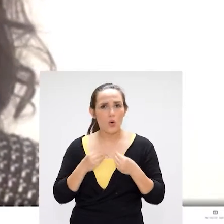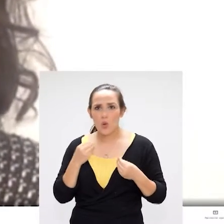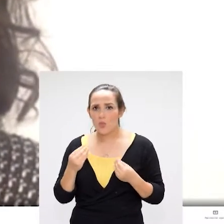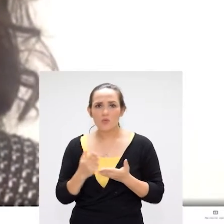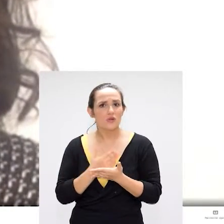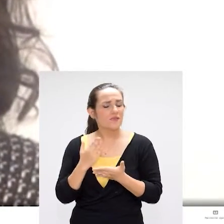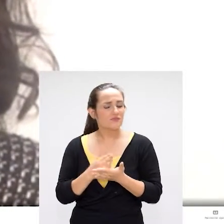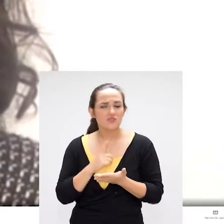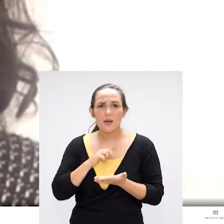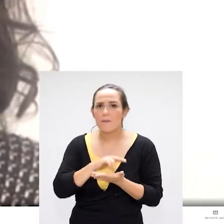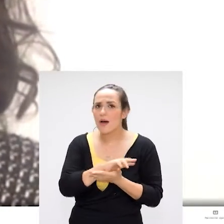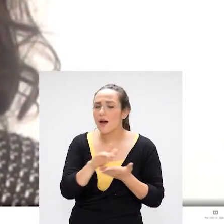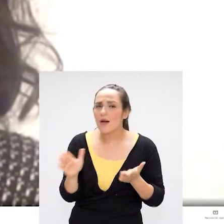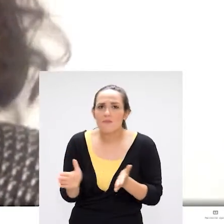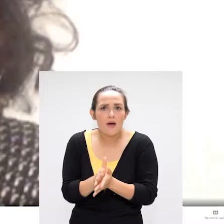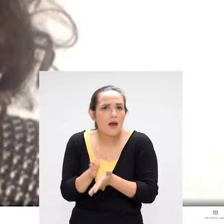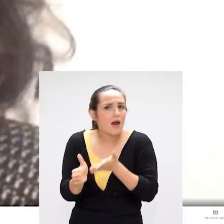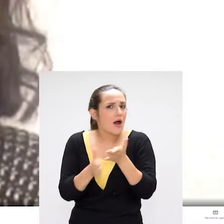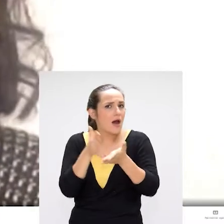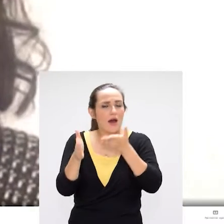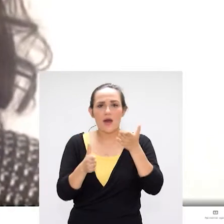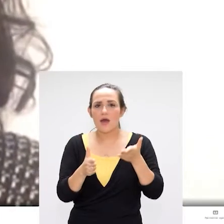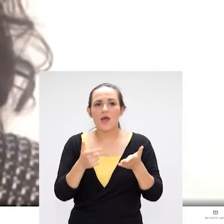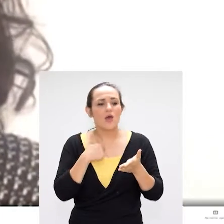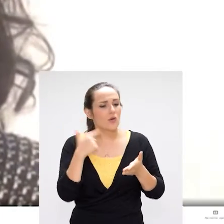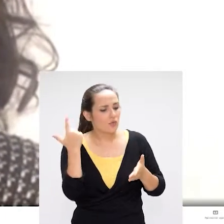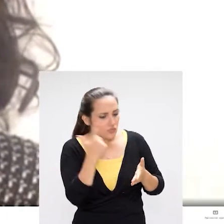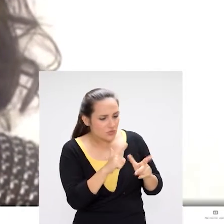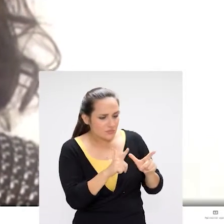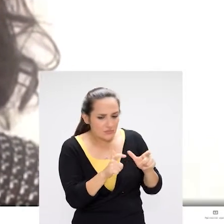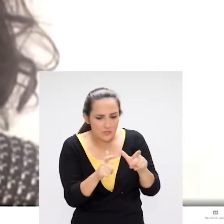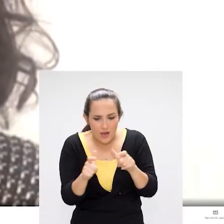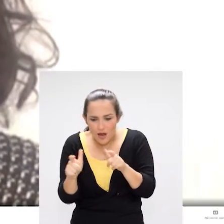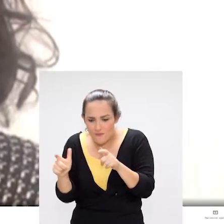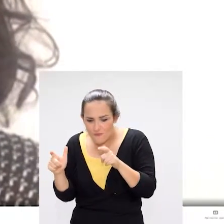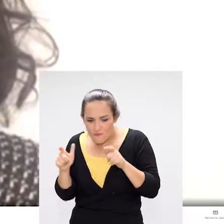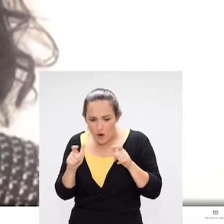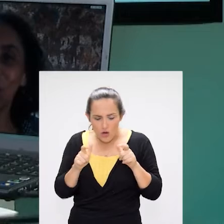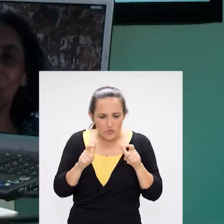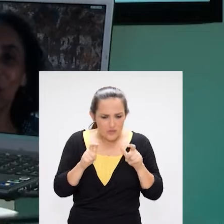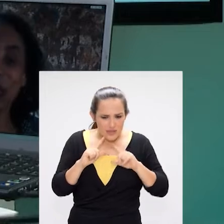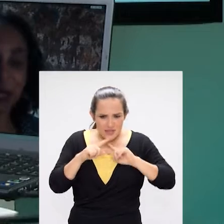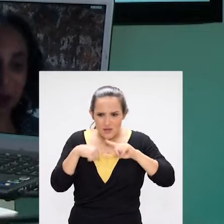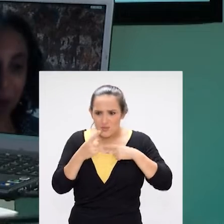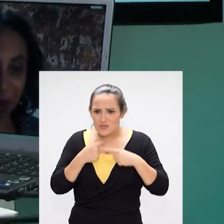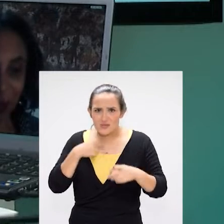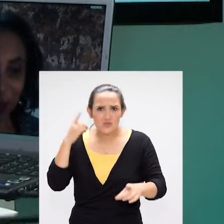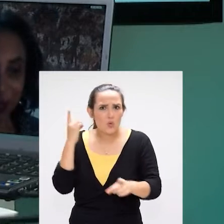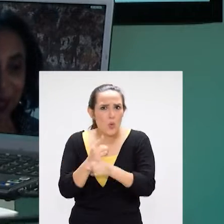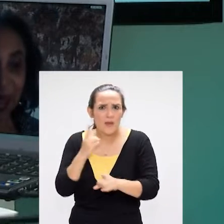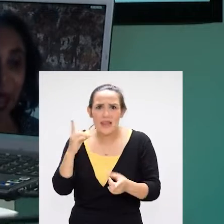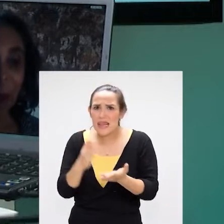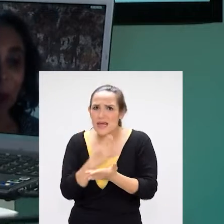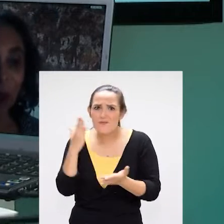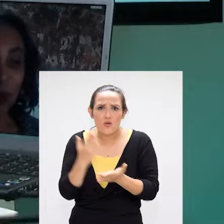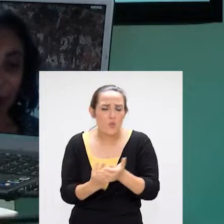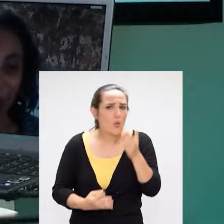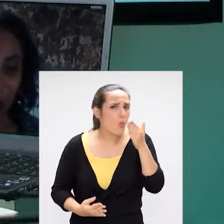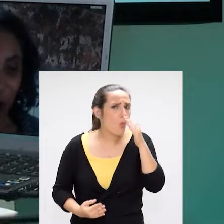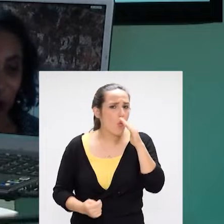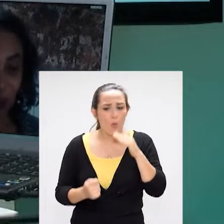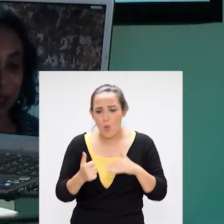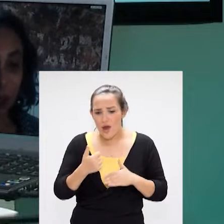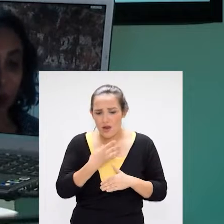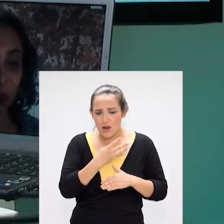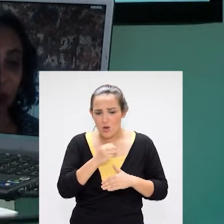Então, o que teria sido uma pequena fotobiografia acabou se transformando num livro imenso de quase 400 páginas. Bom, eu